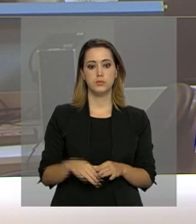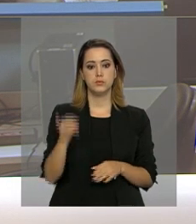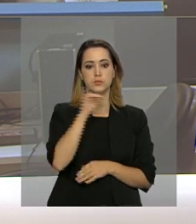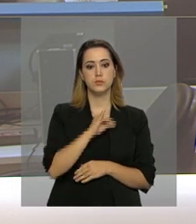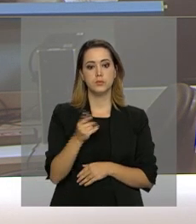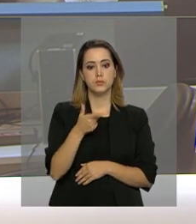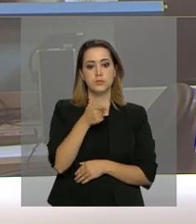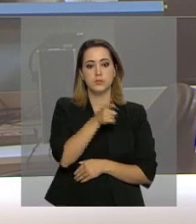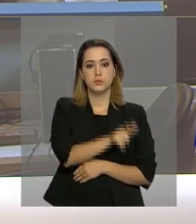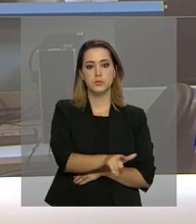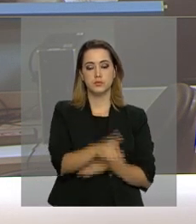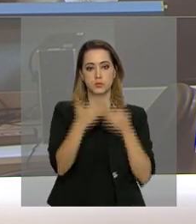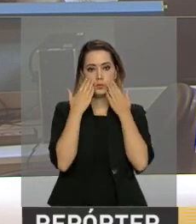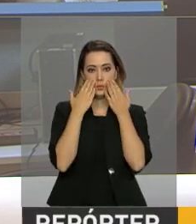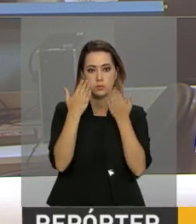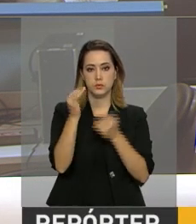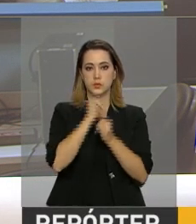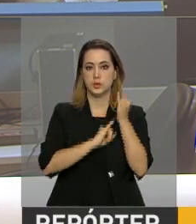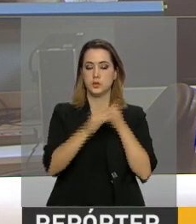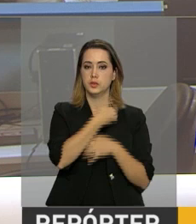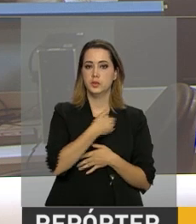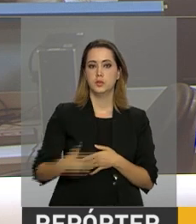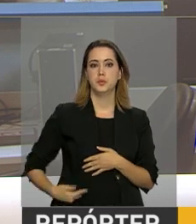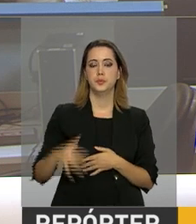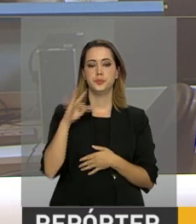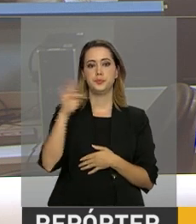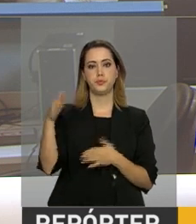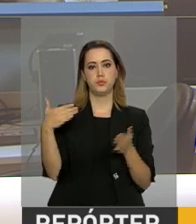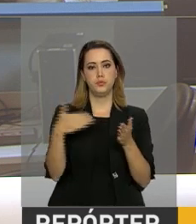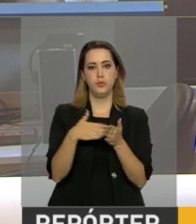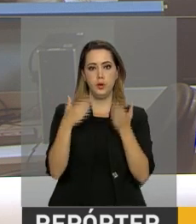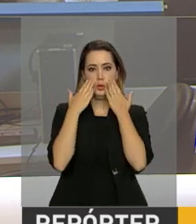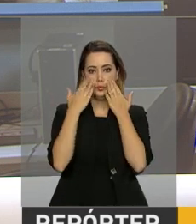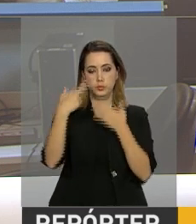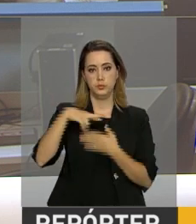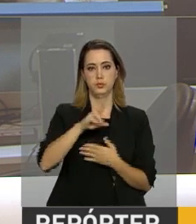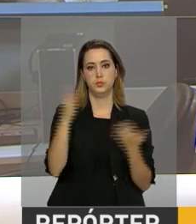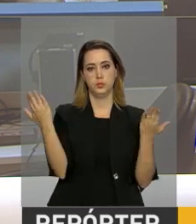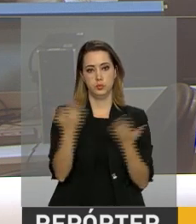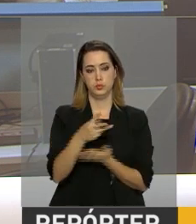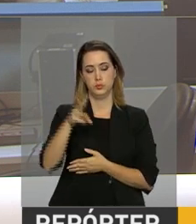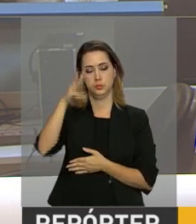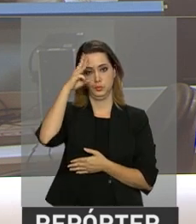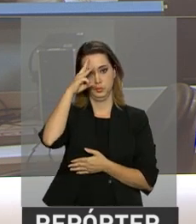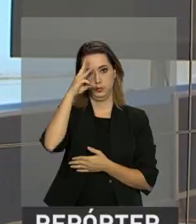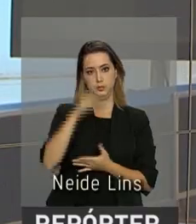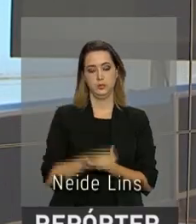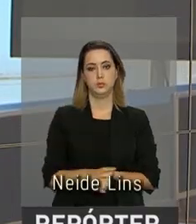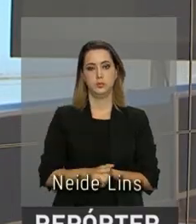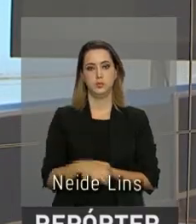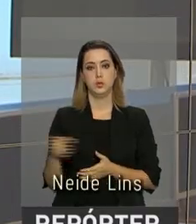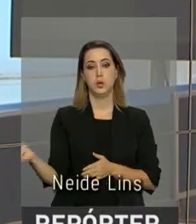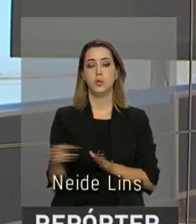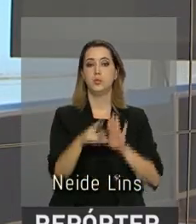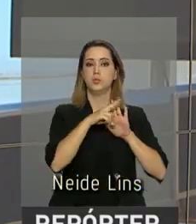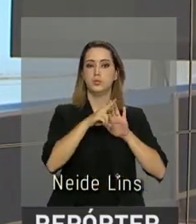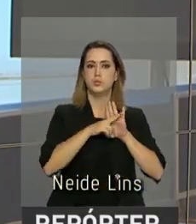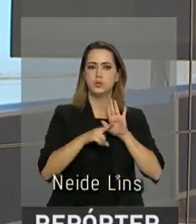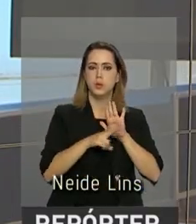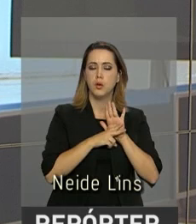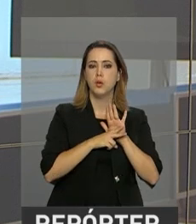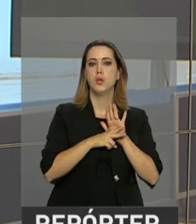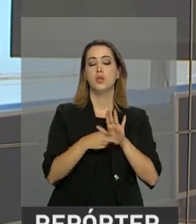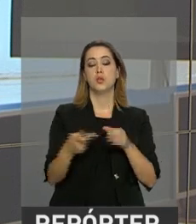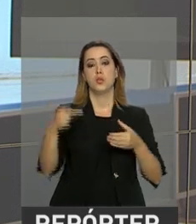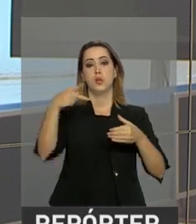Olá, estamos de volta com as notícias do governo federal na última edição do Repórter NBR desta terça-feira. Novas regras para o